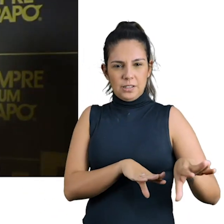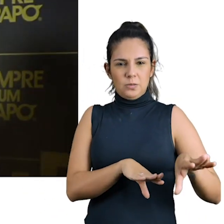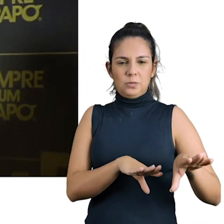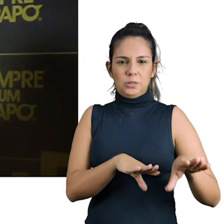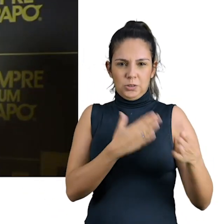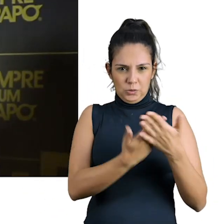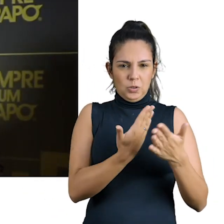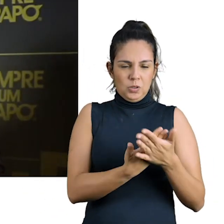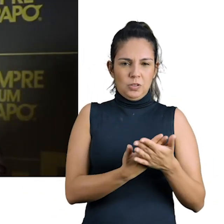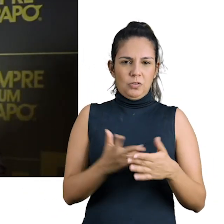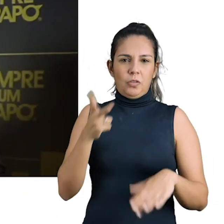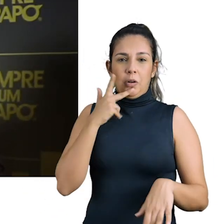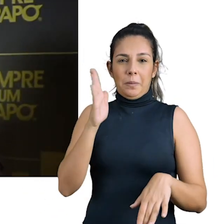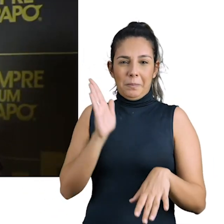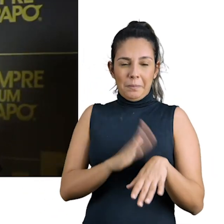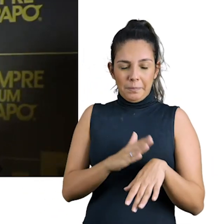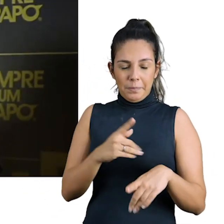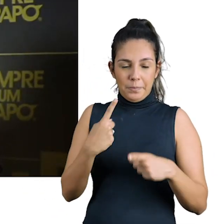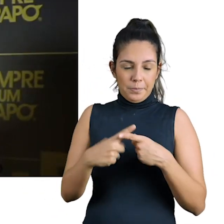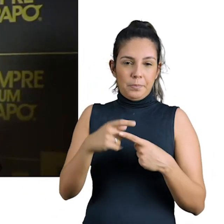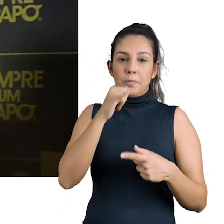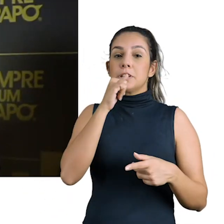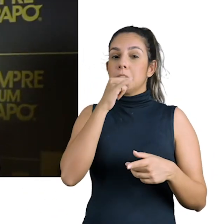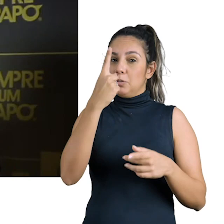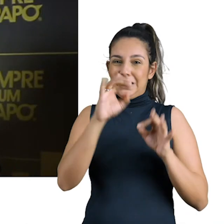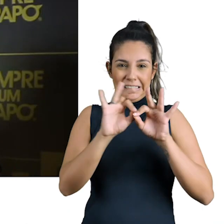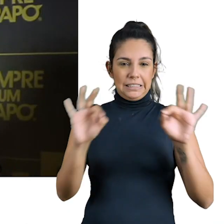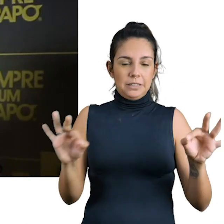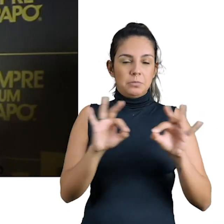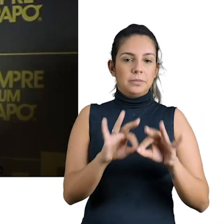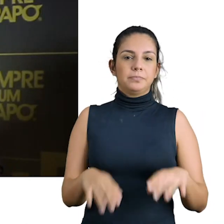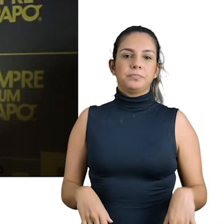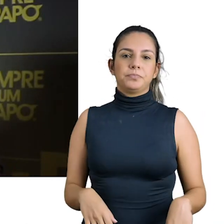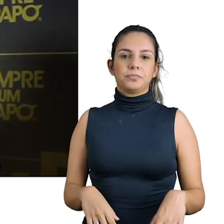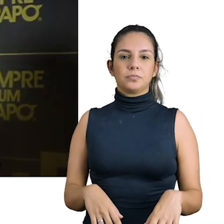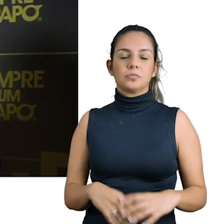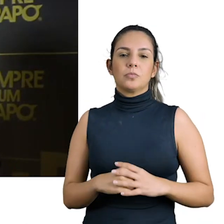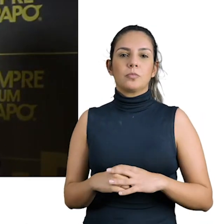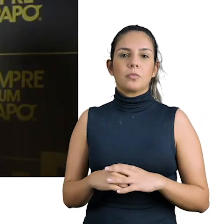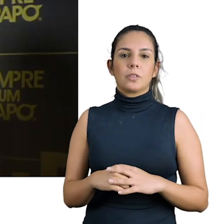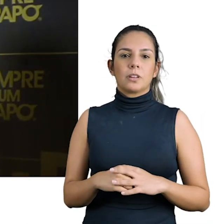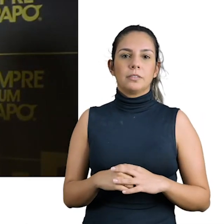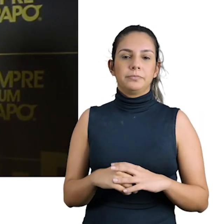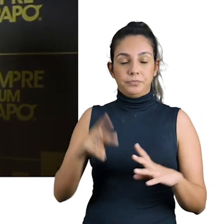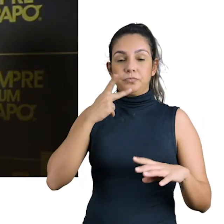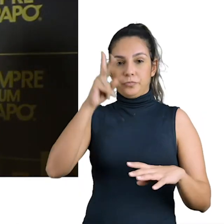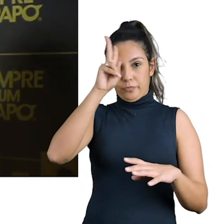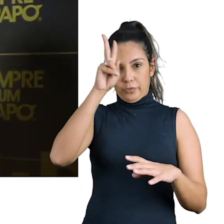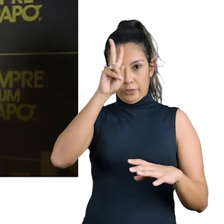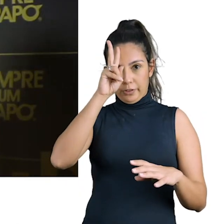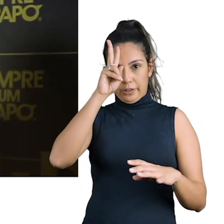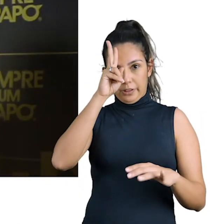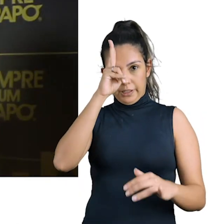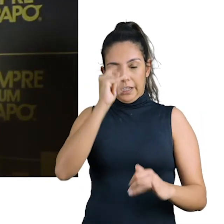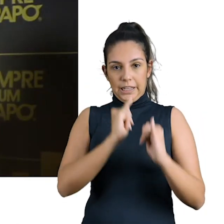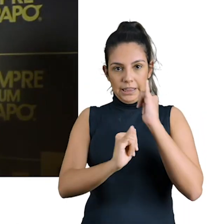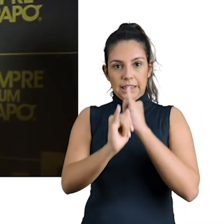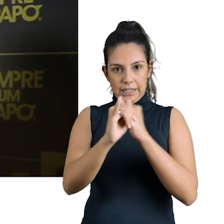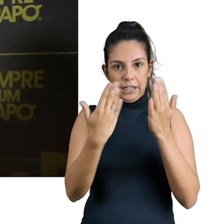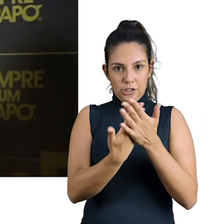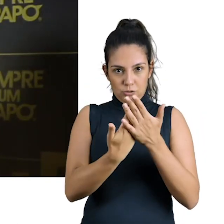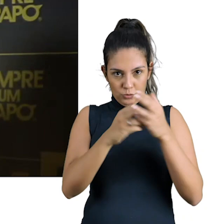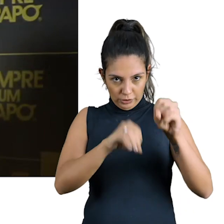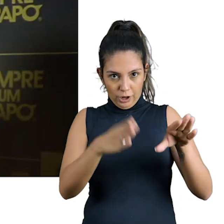mais trágica do que você colocou, por um motivo muito simples. Com essa história da virtualidade